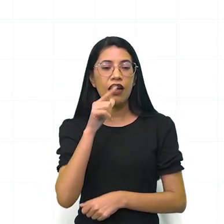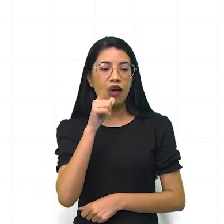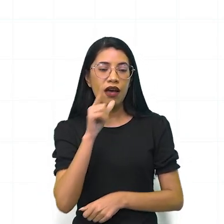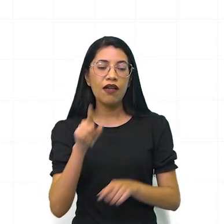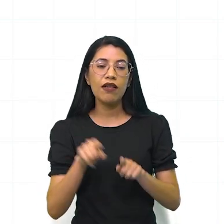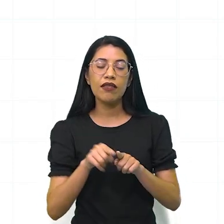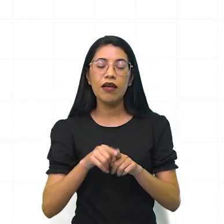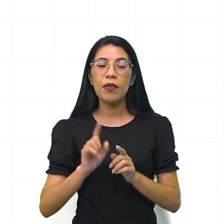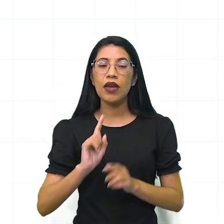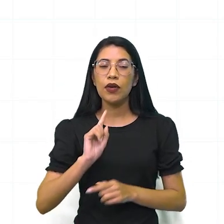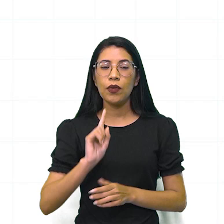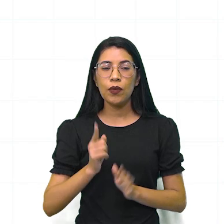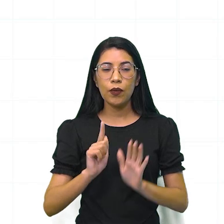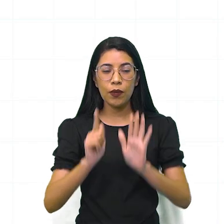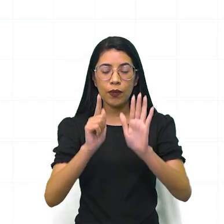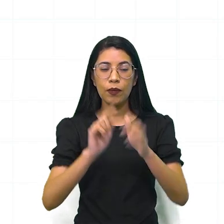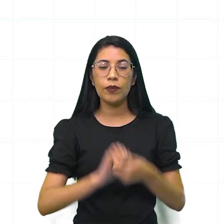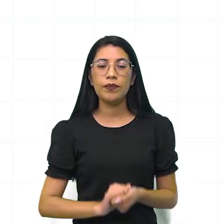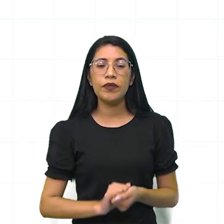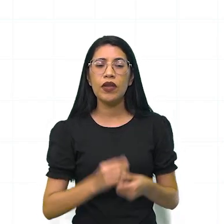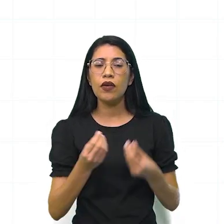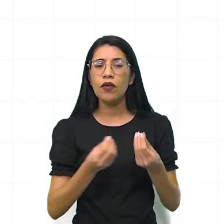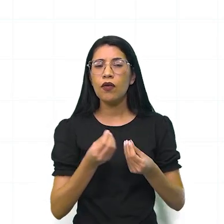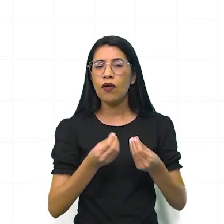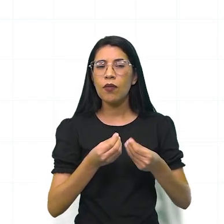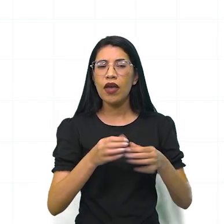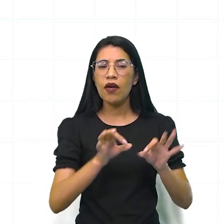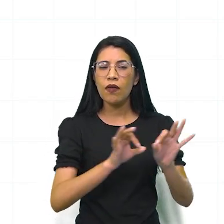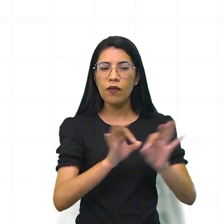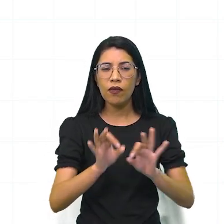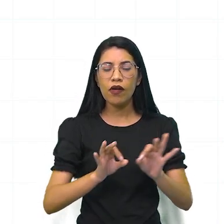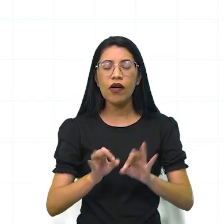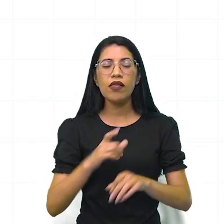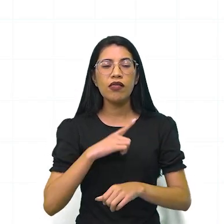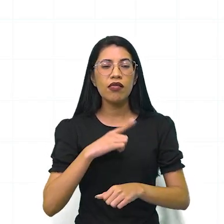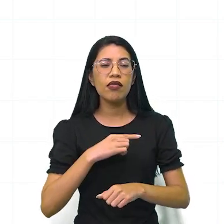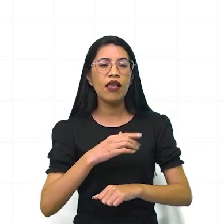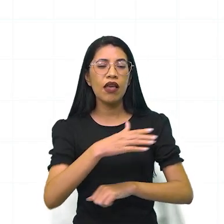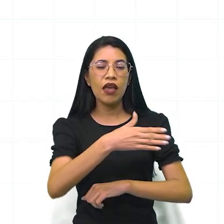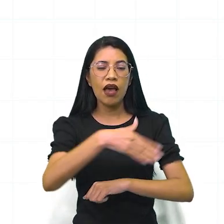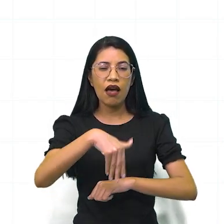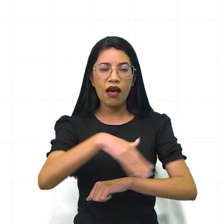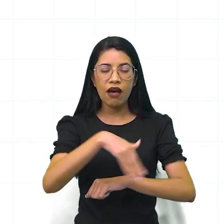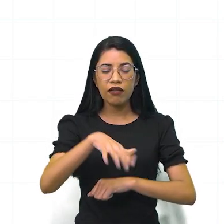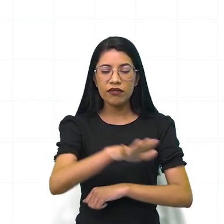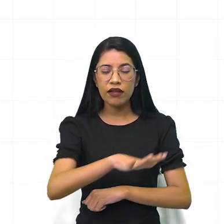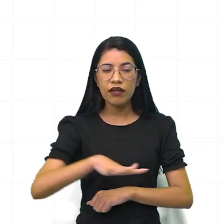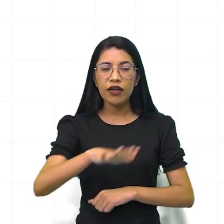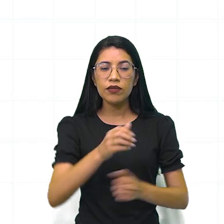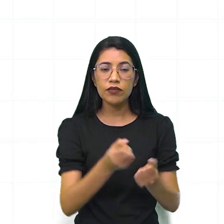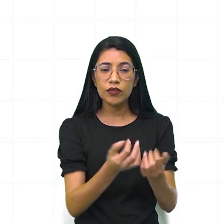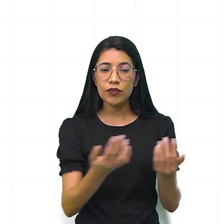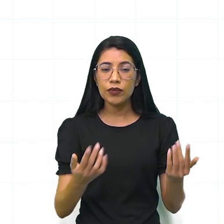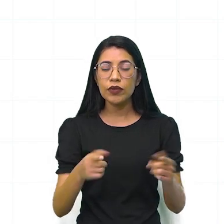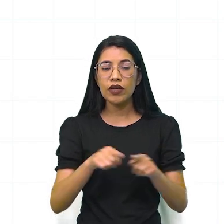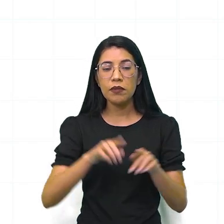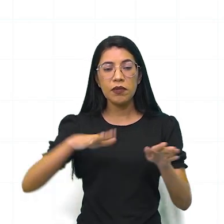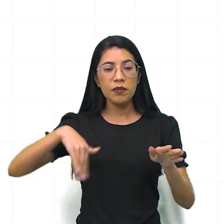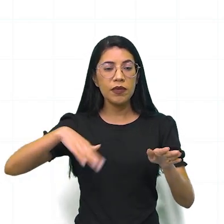às acomodações, o edifício conta com um terraço, piscina coberta e uma